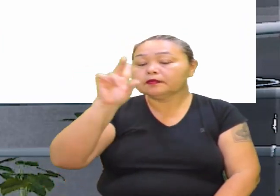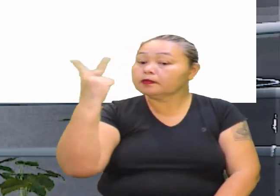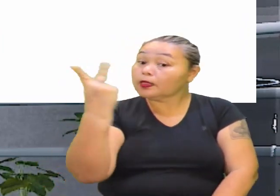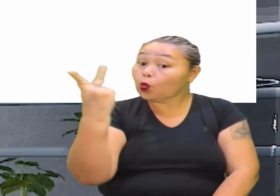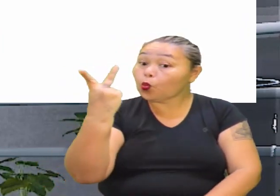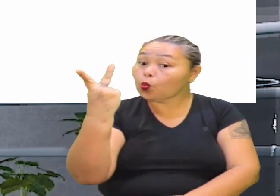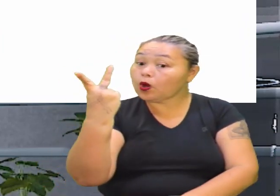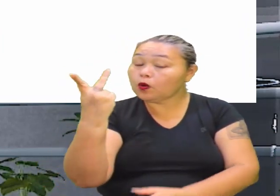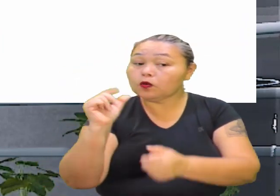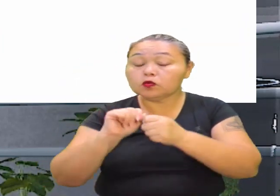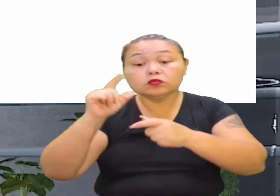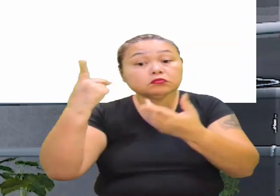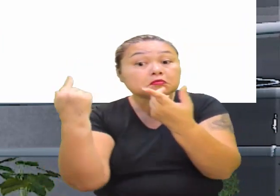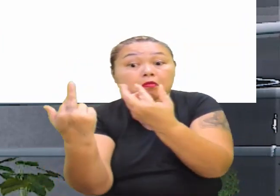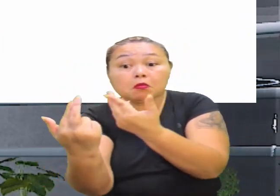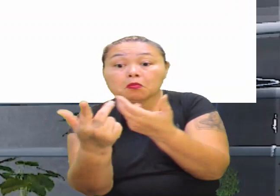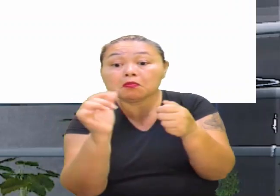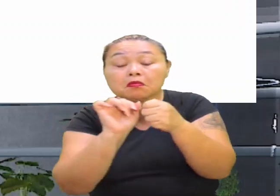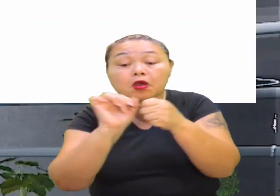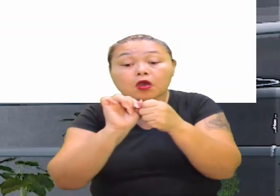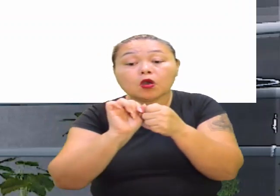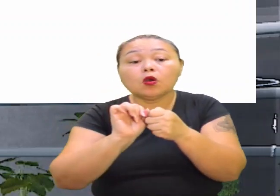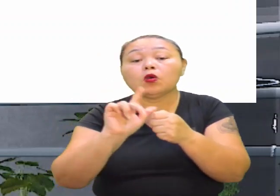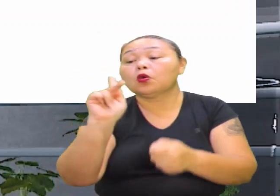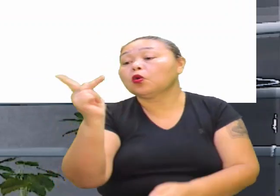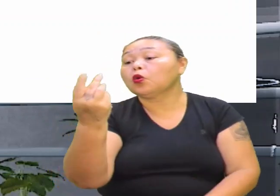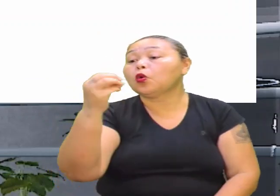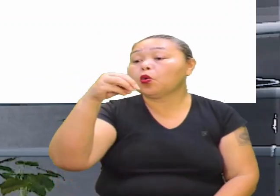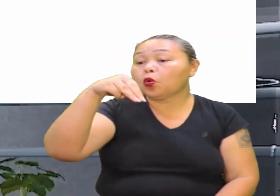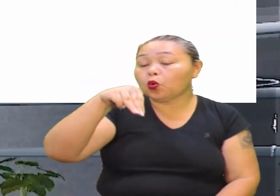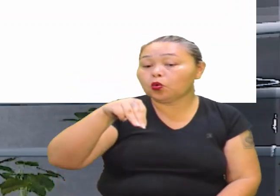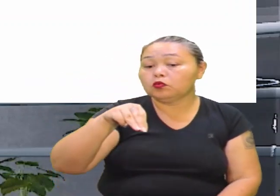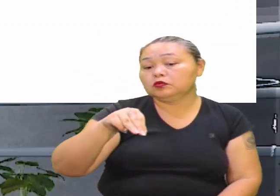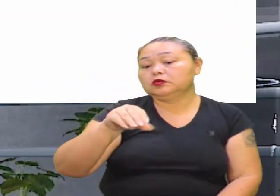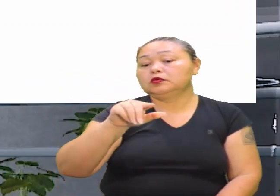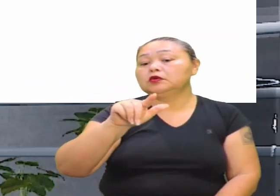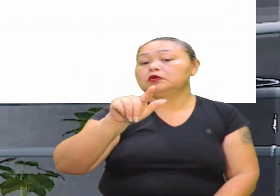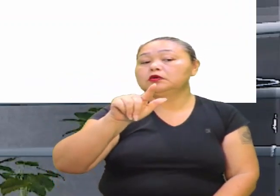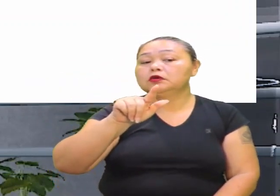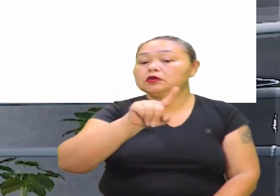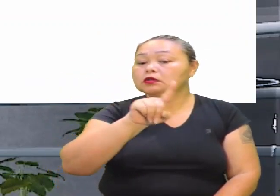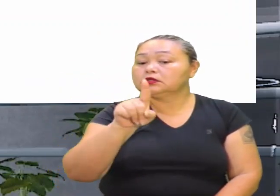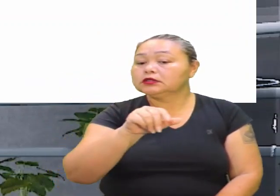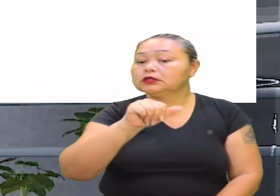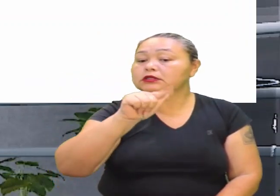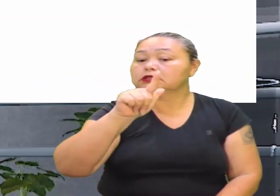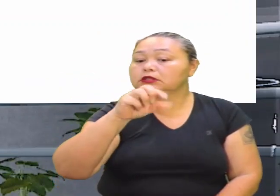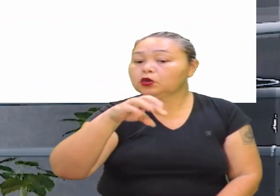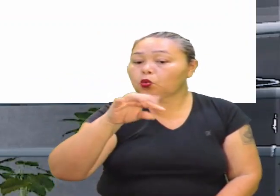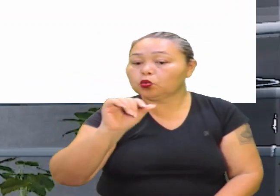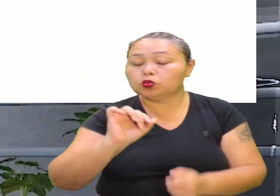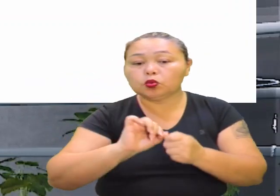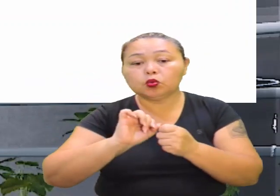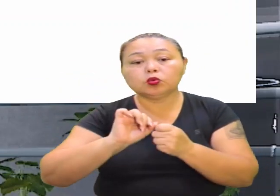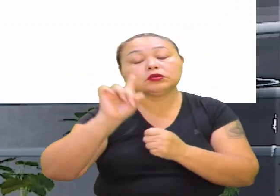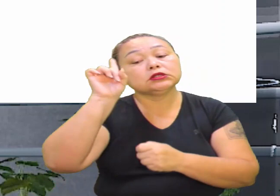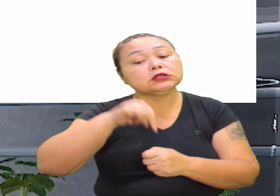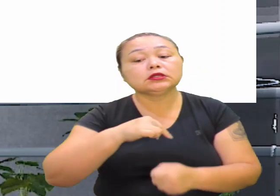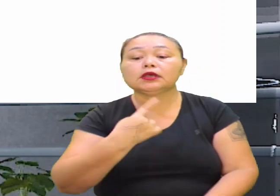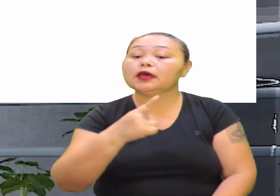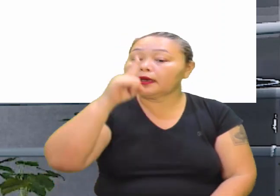progenitores, homozigoto. Homo igual zigoto. Se é amarelo,